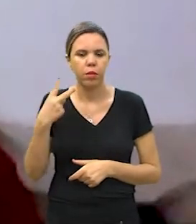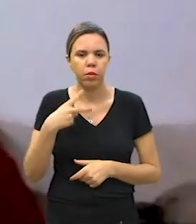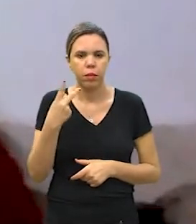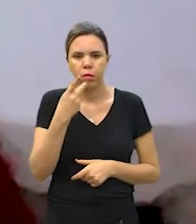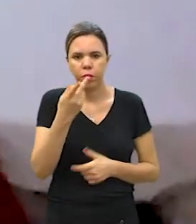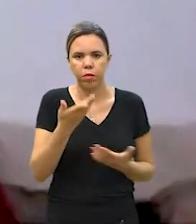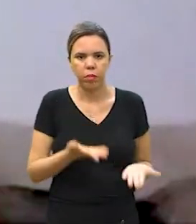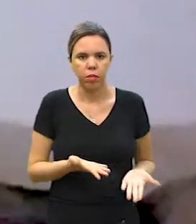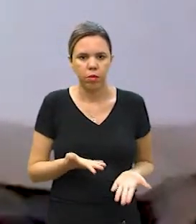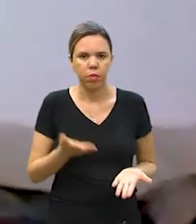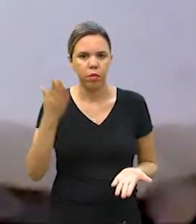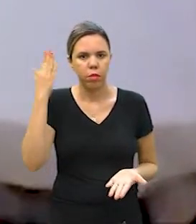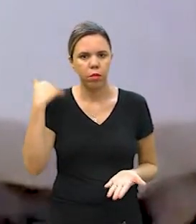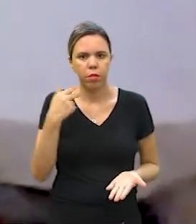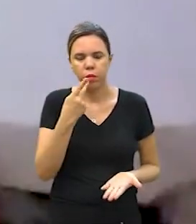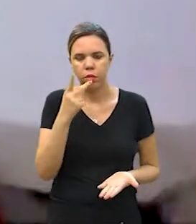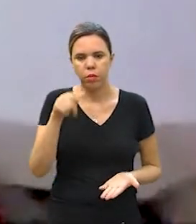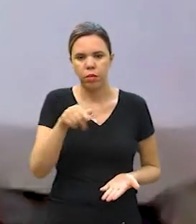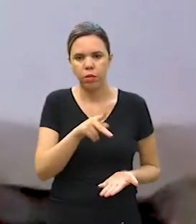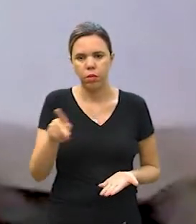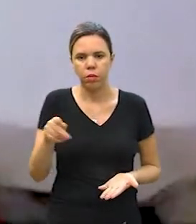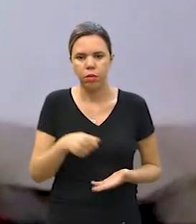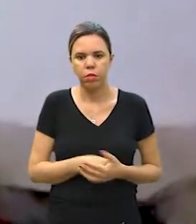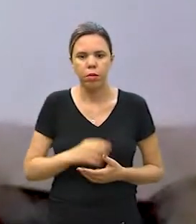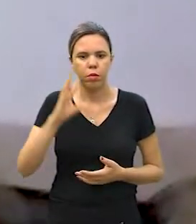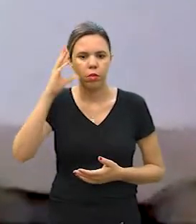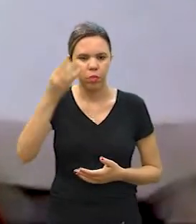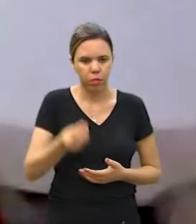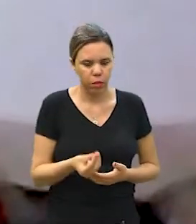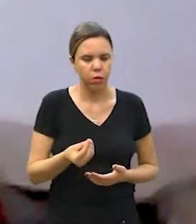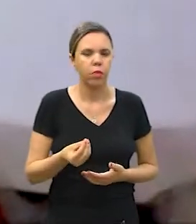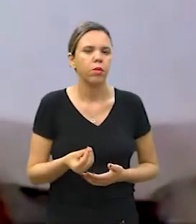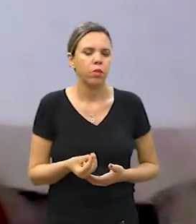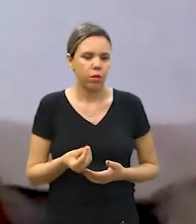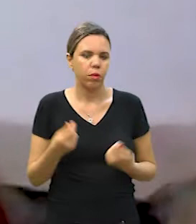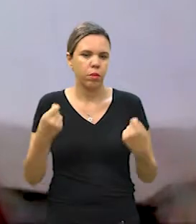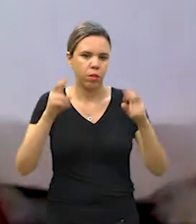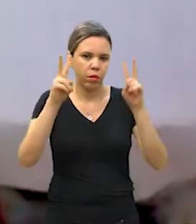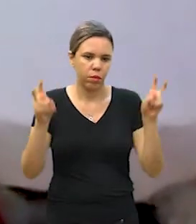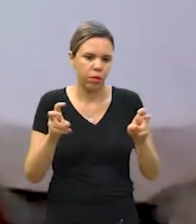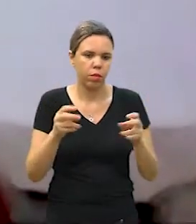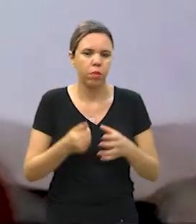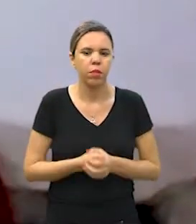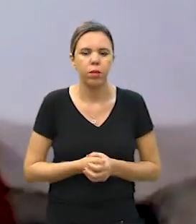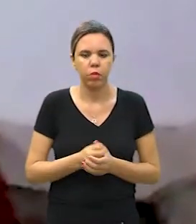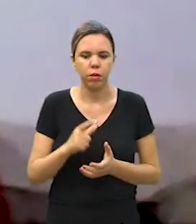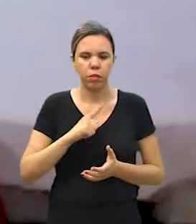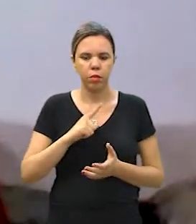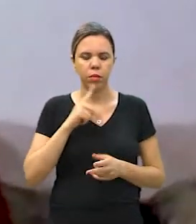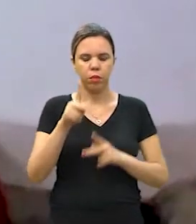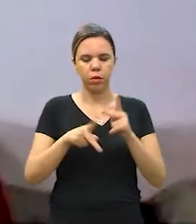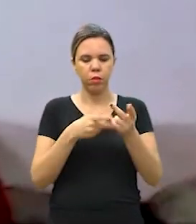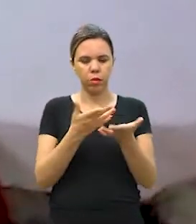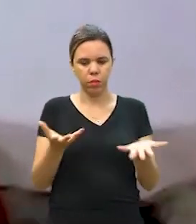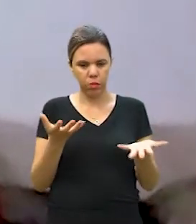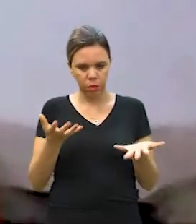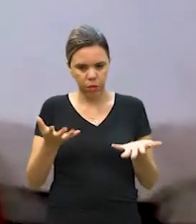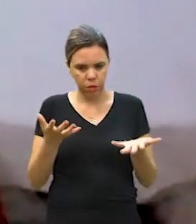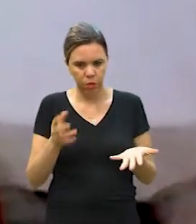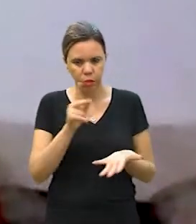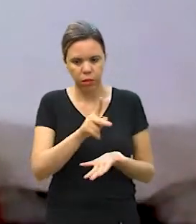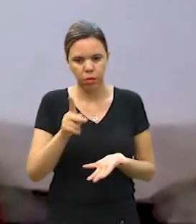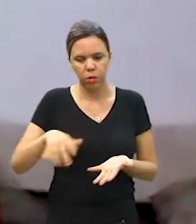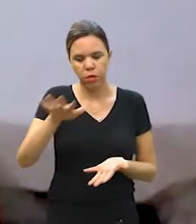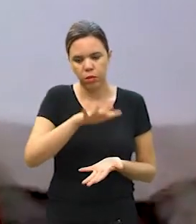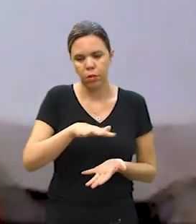a vereadora falou, né, Débora Palermo, que também é professora, né, que entende também desse assunto. Tem muitas pessoas que querem